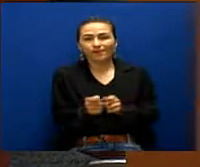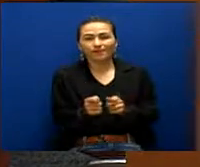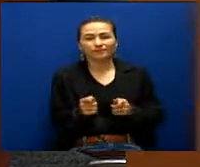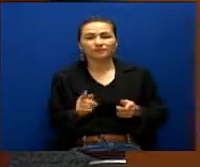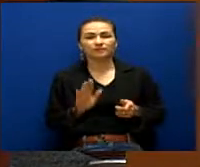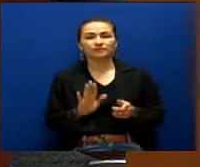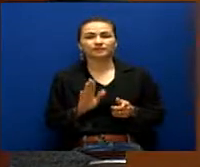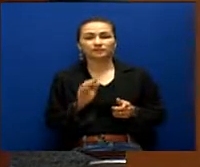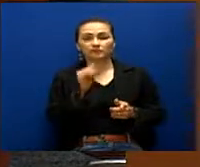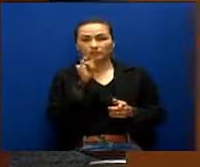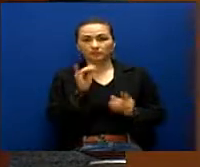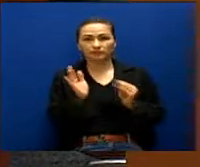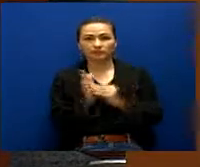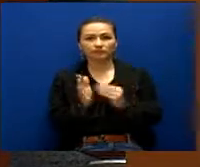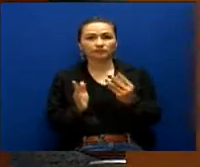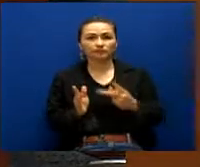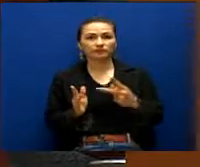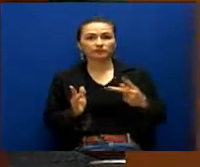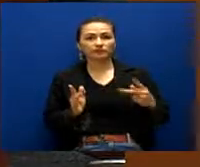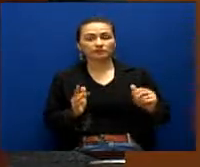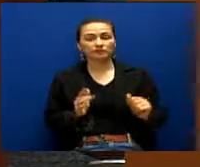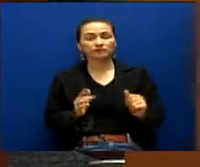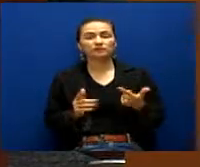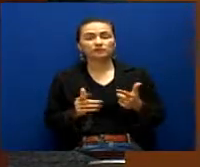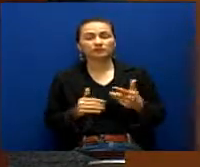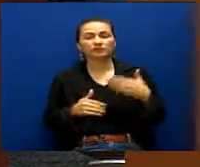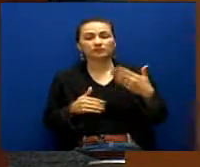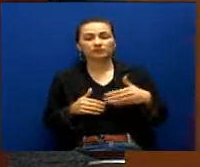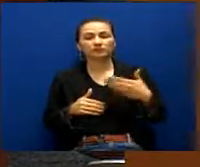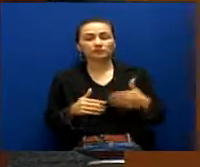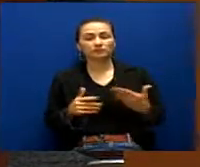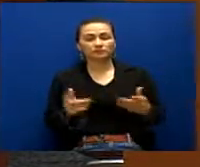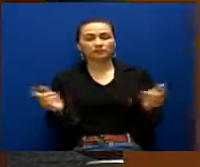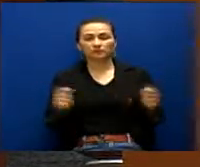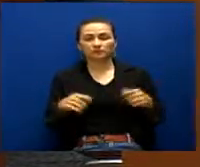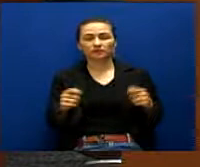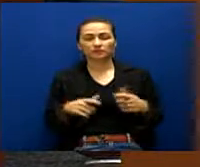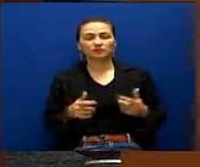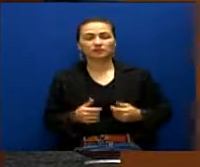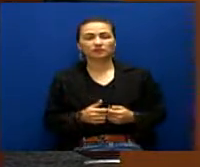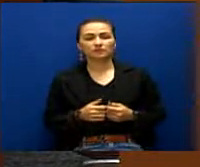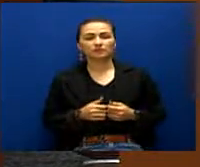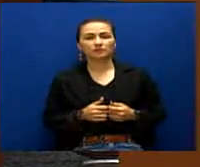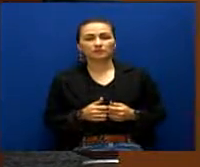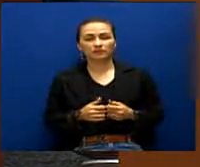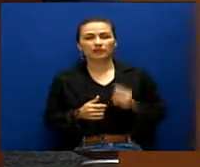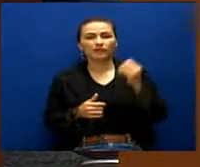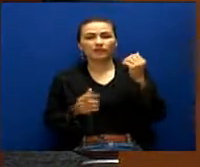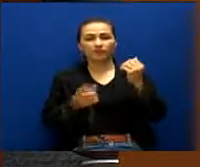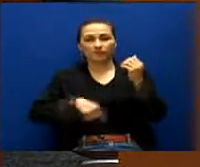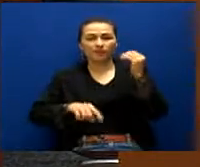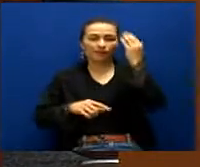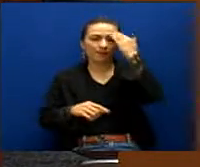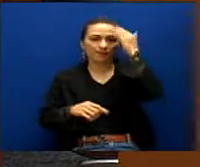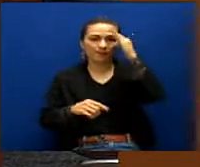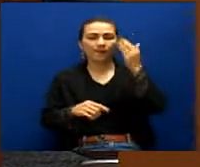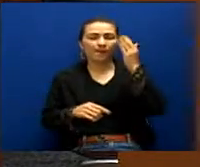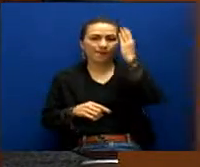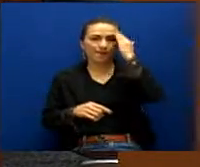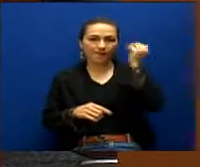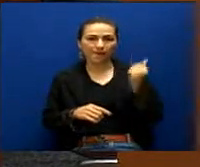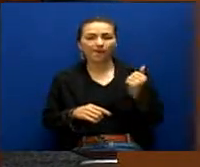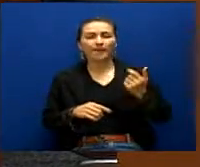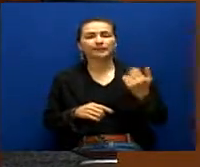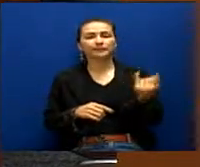no PPA... Nos próximos anos pode a gente haver. Entende do valor e da causa. Na verdade, na execução da